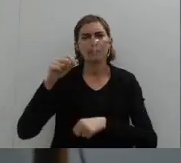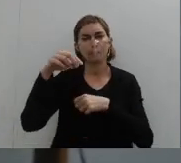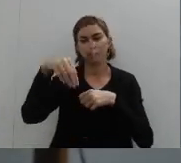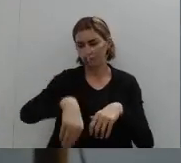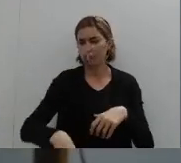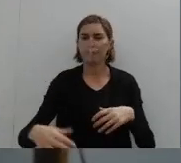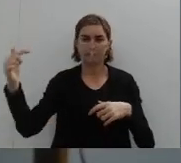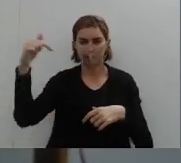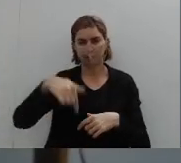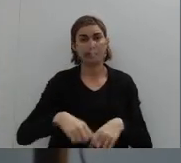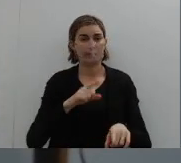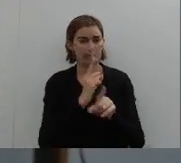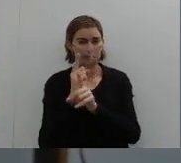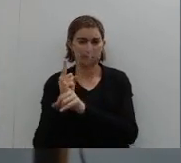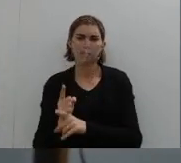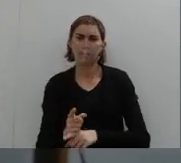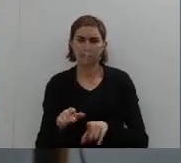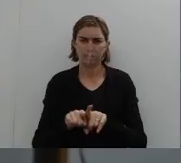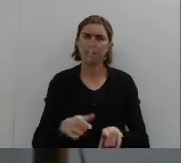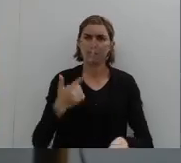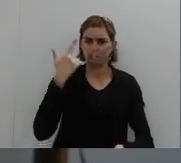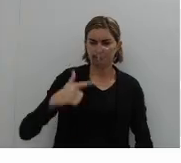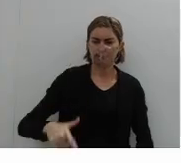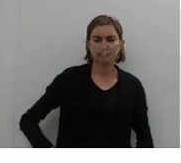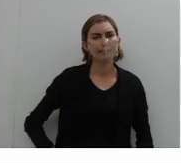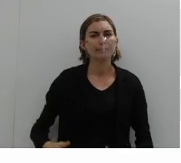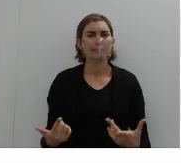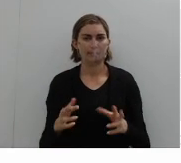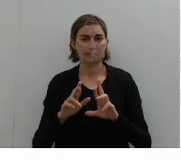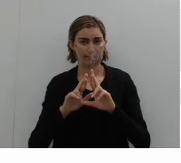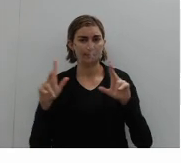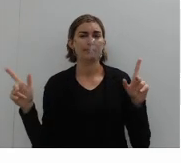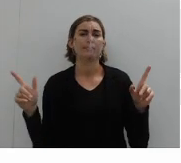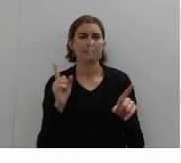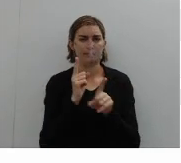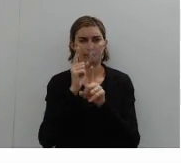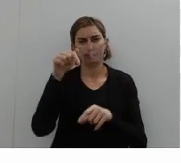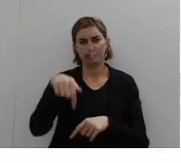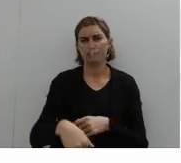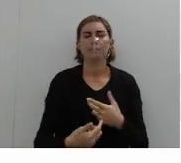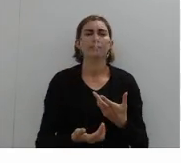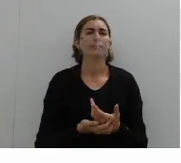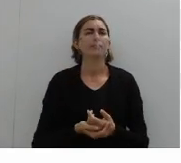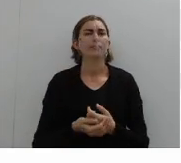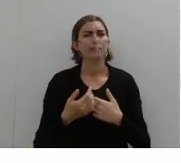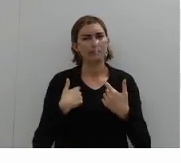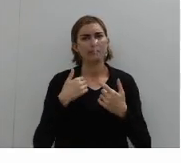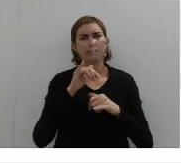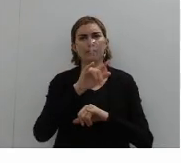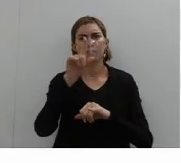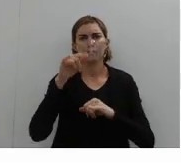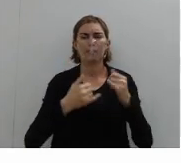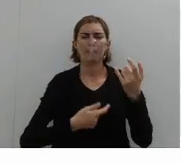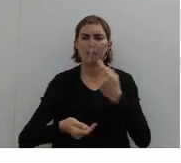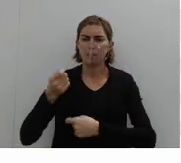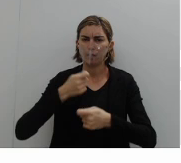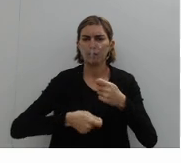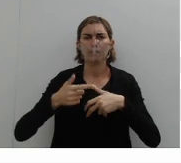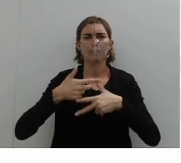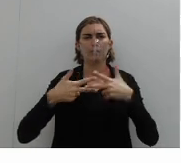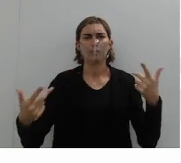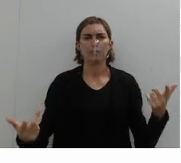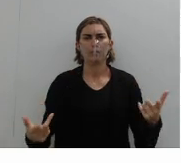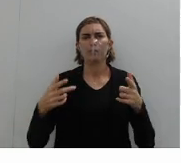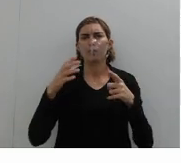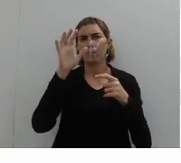estavam preparados, lembrando que eles tinham armas de fogo, diferente do que encontrar aqui. Há informações, mercadoria entre